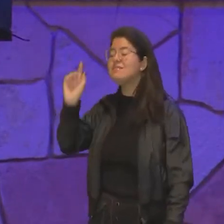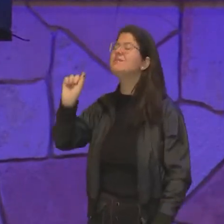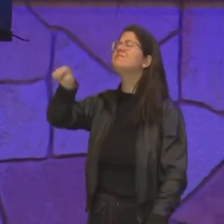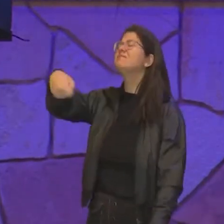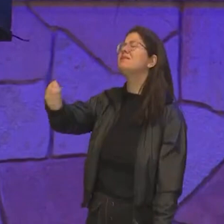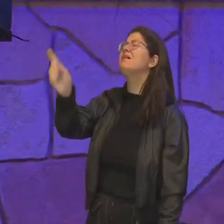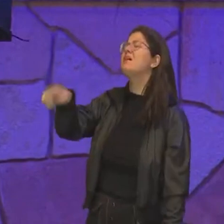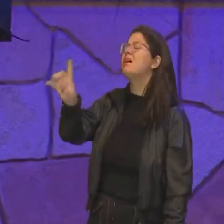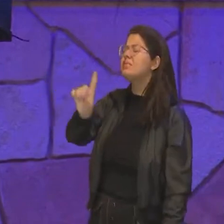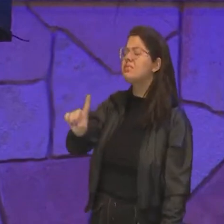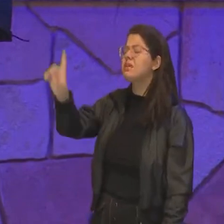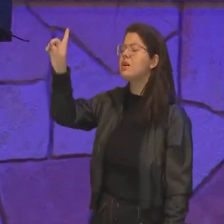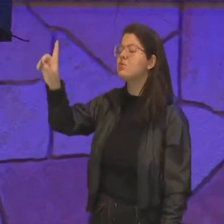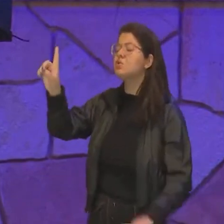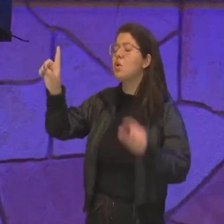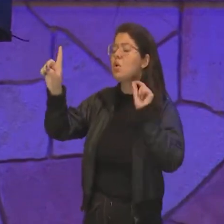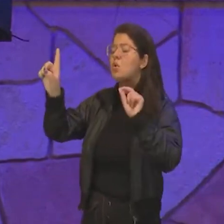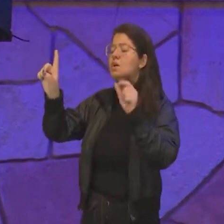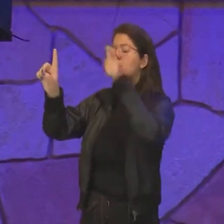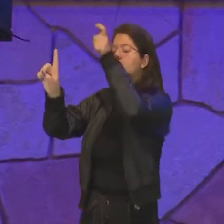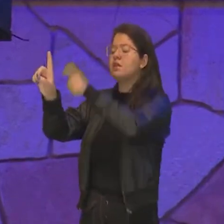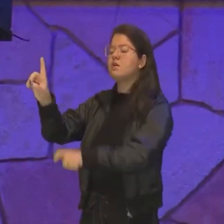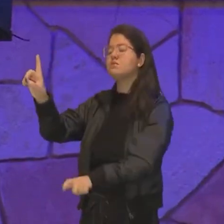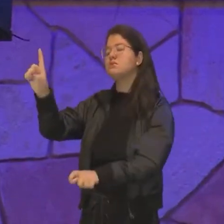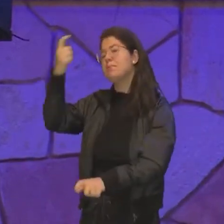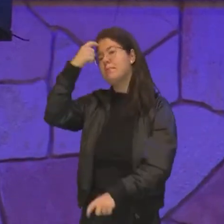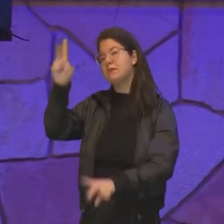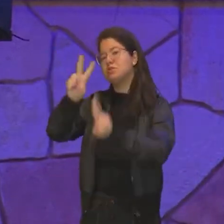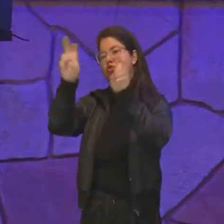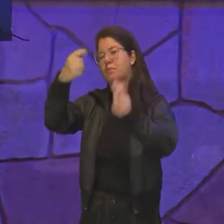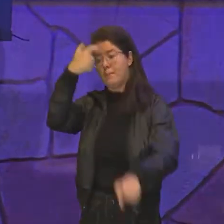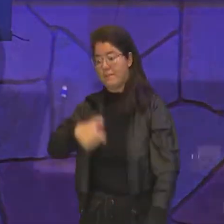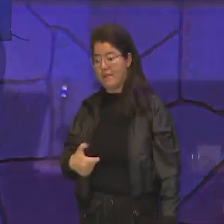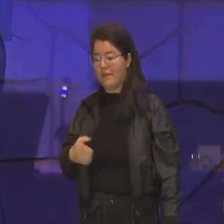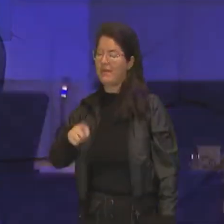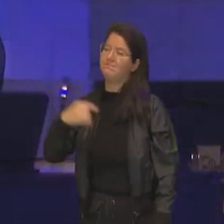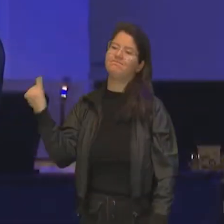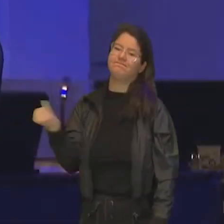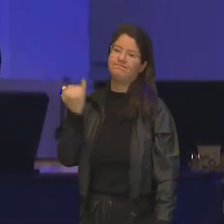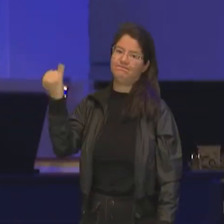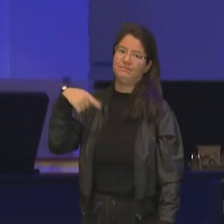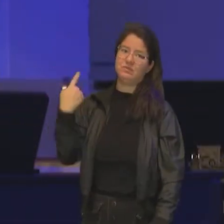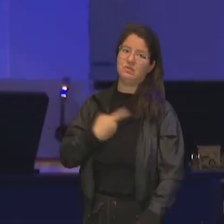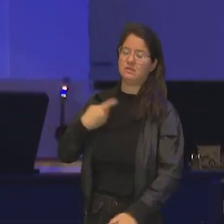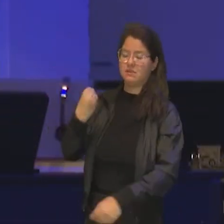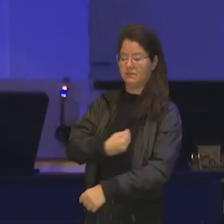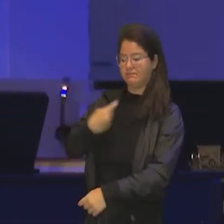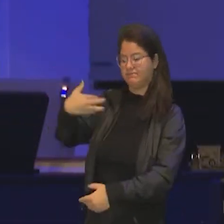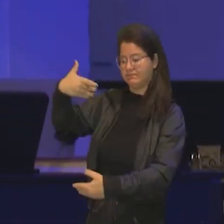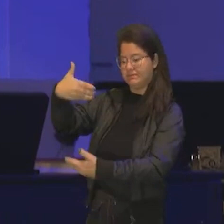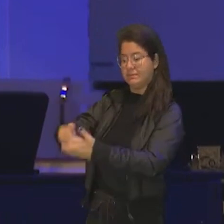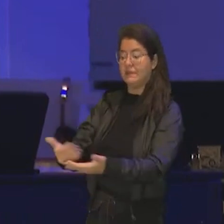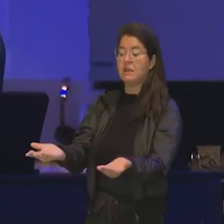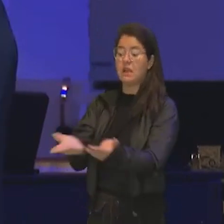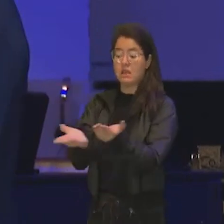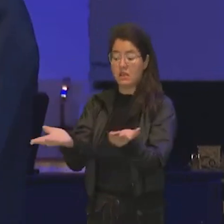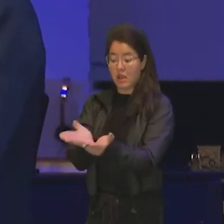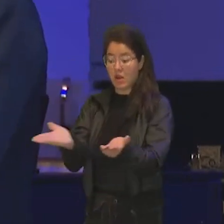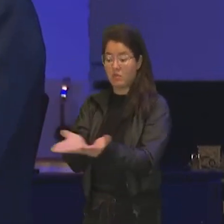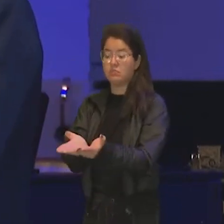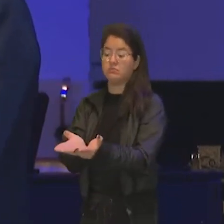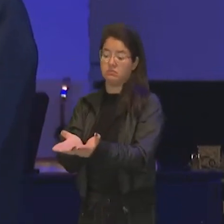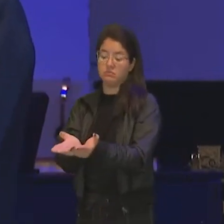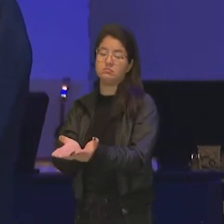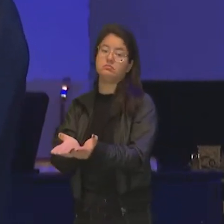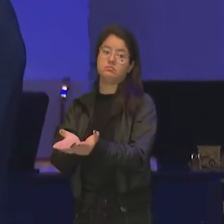Deus, o que Ele pensa a meu respeito, é fundamental em nossa trajetória cristã, para não